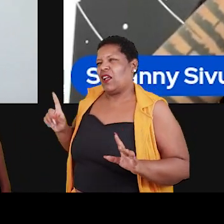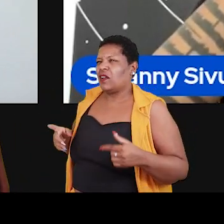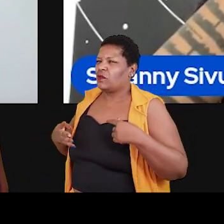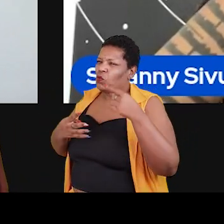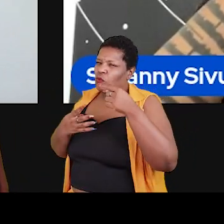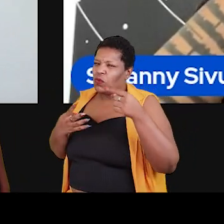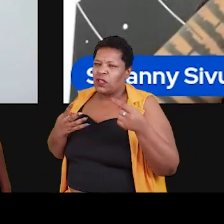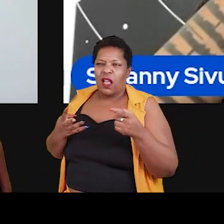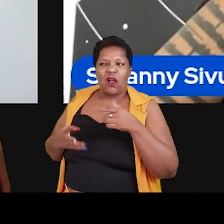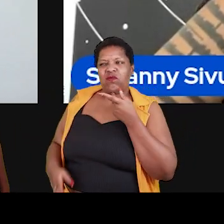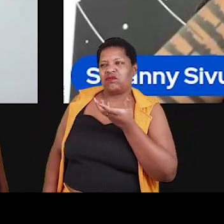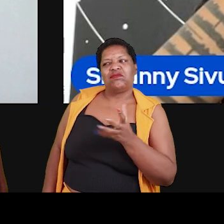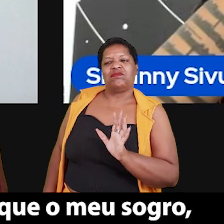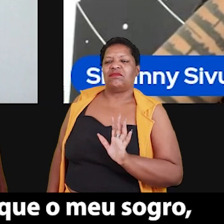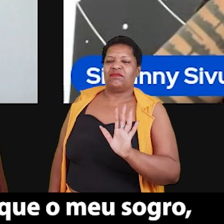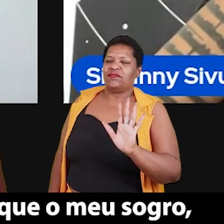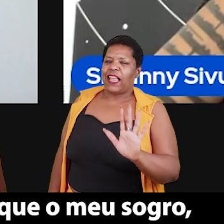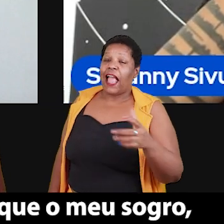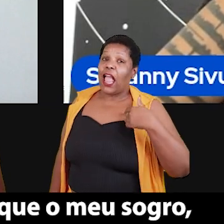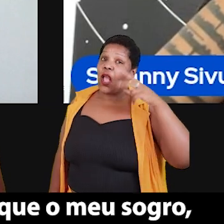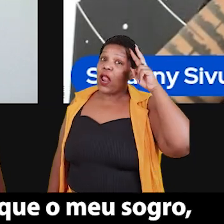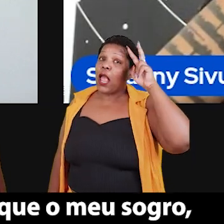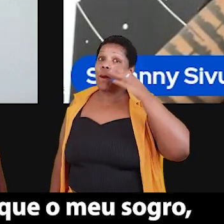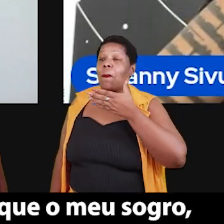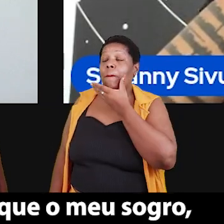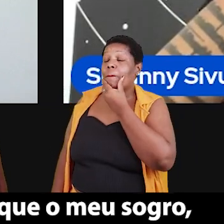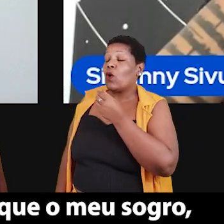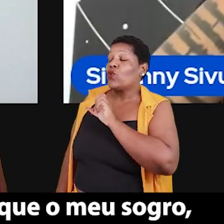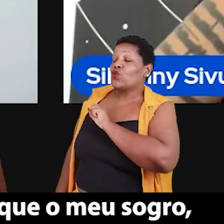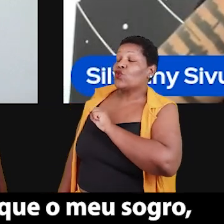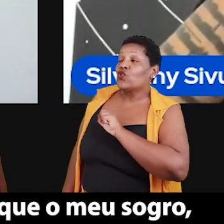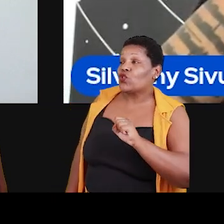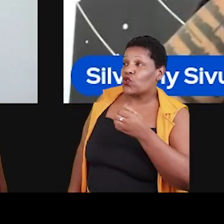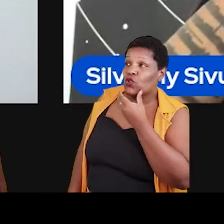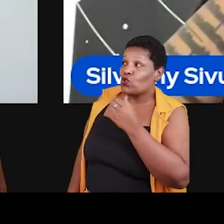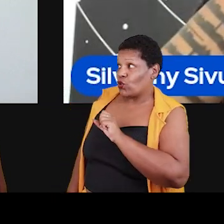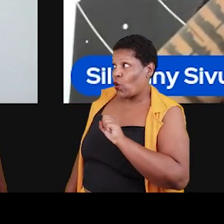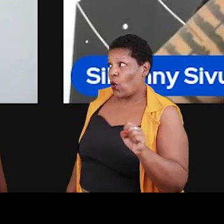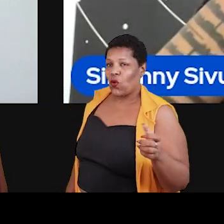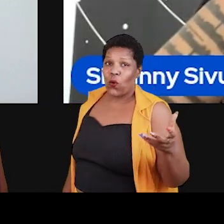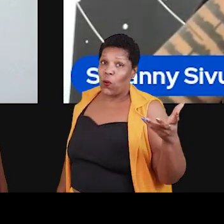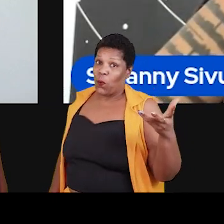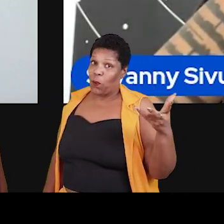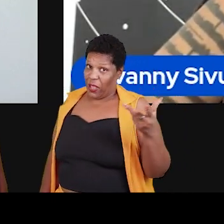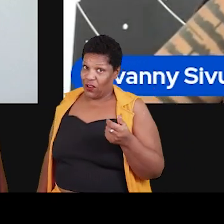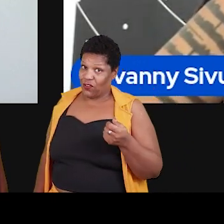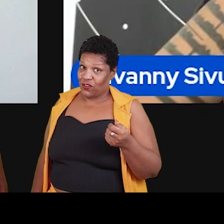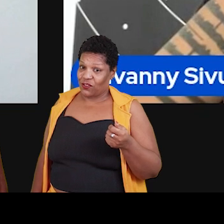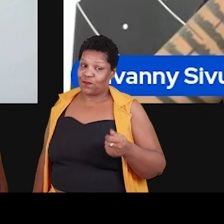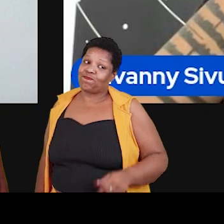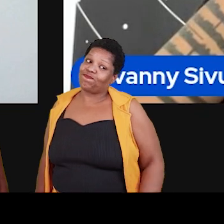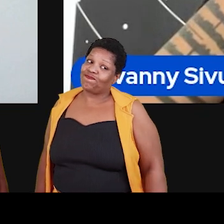muitas coisas, e aí eu lembro que o meu sogro, que foi maravilhoso, ele falou assim,